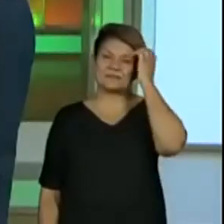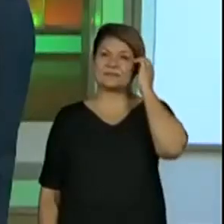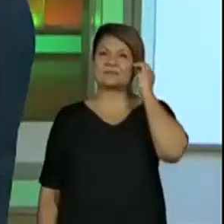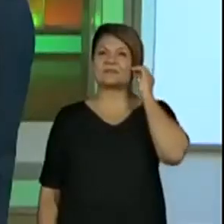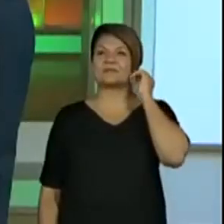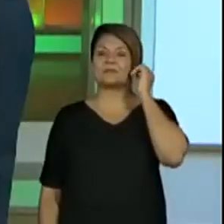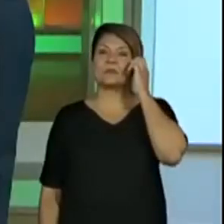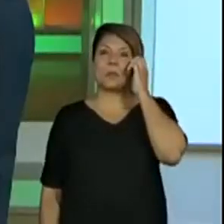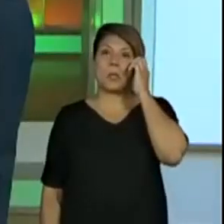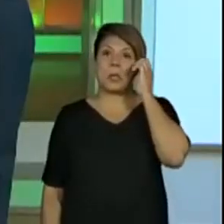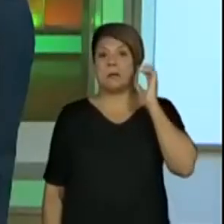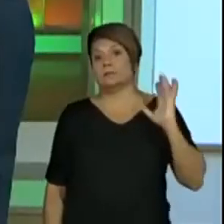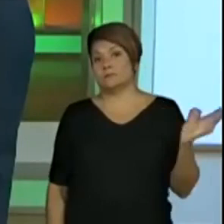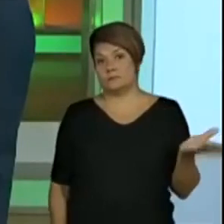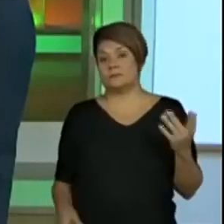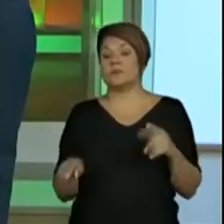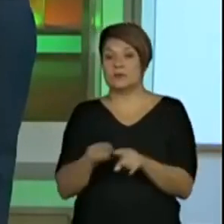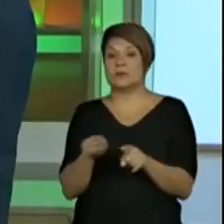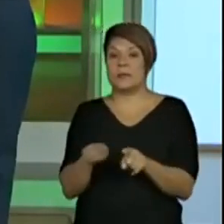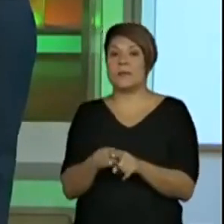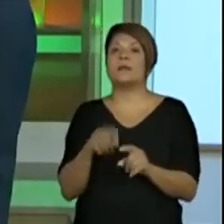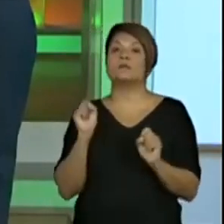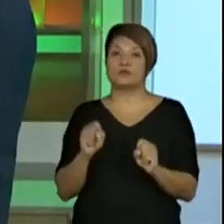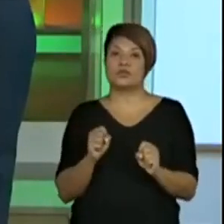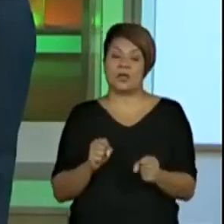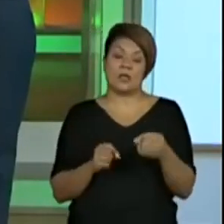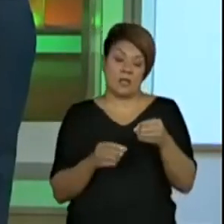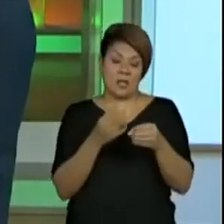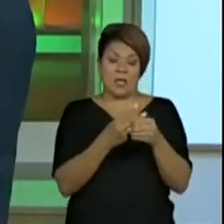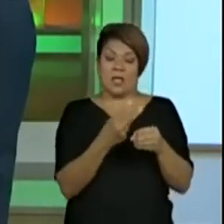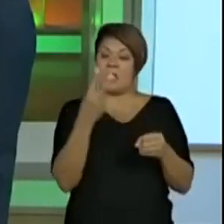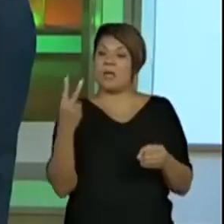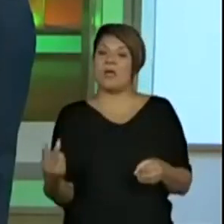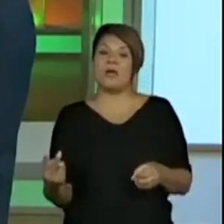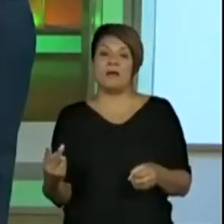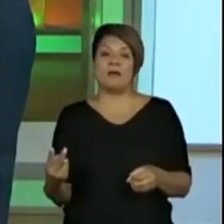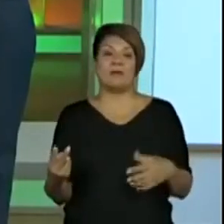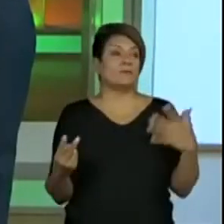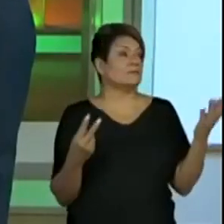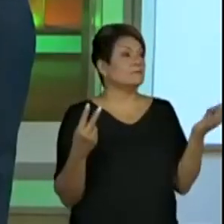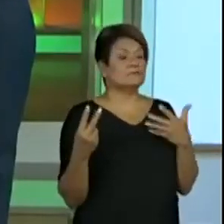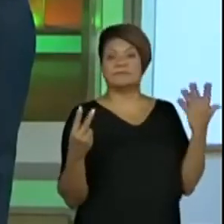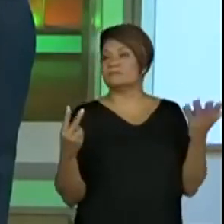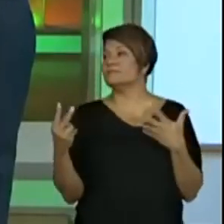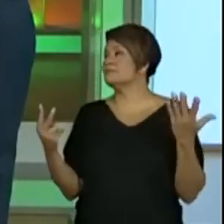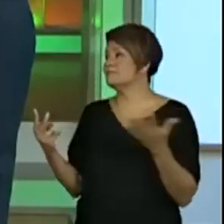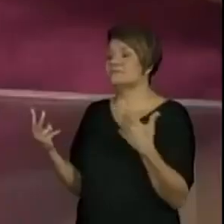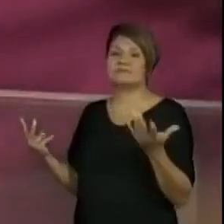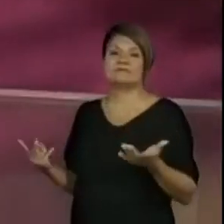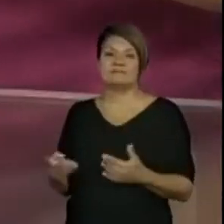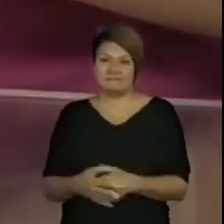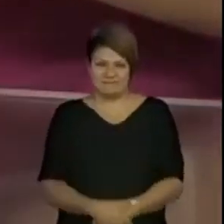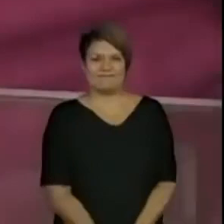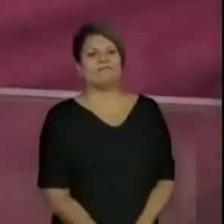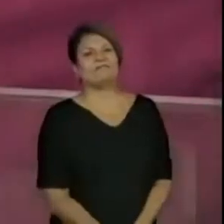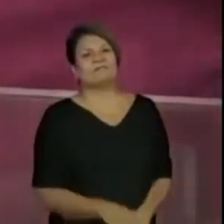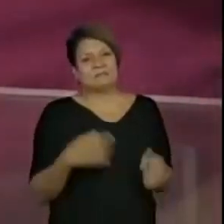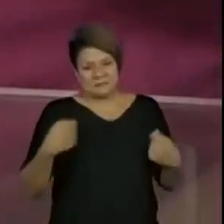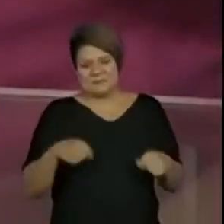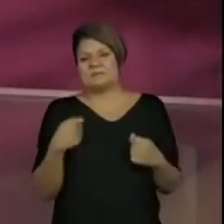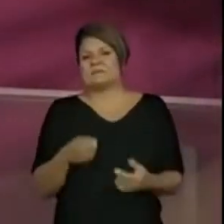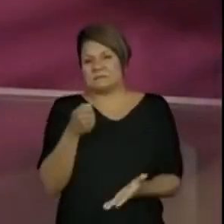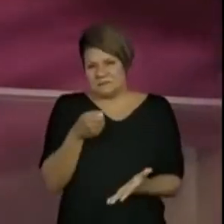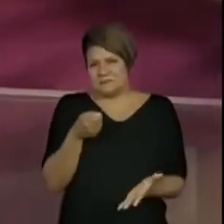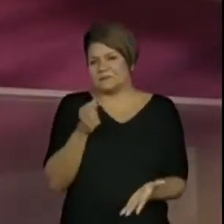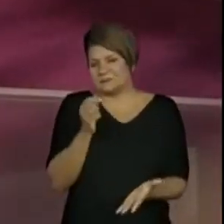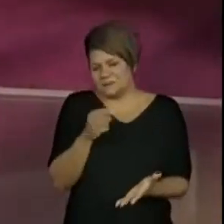também falaram que a gente podia tirar dois palitos, mas aí esses palitos eles iam ficar perdidos. Isso, né? A gente precisava garantir o que está